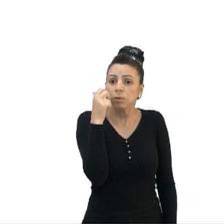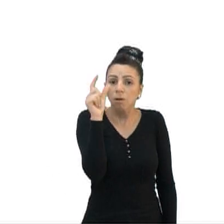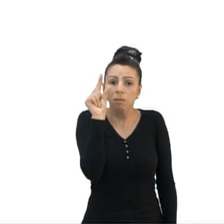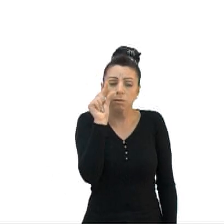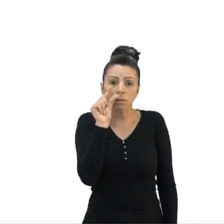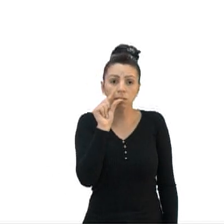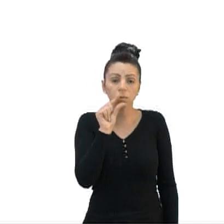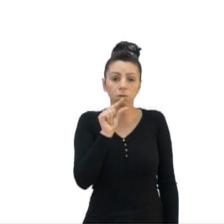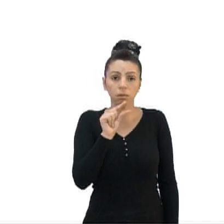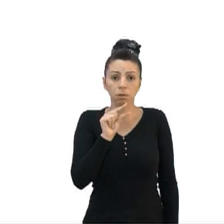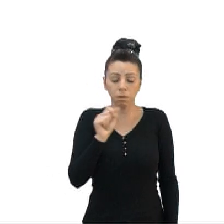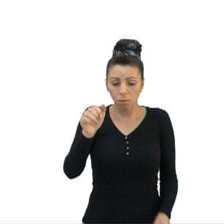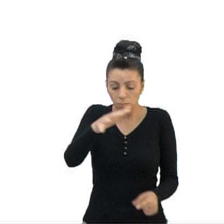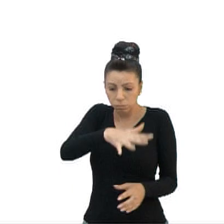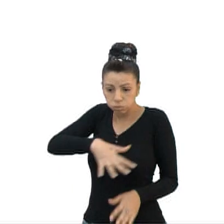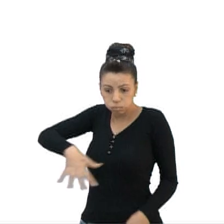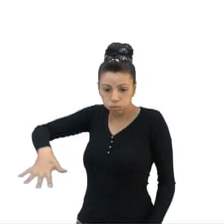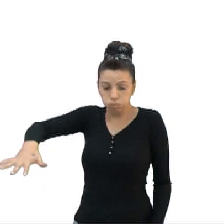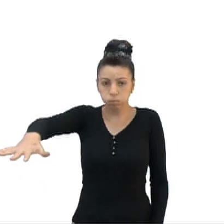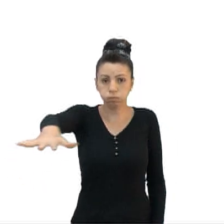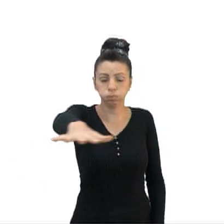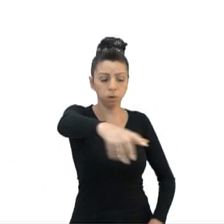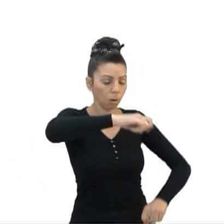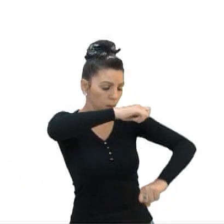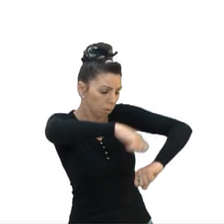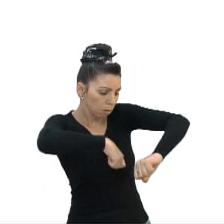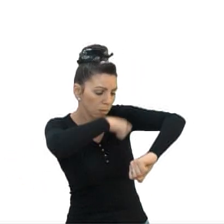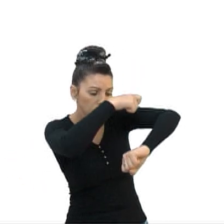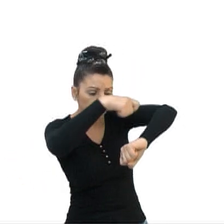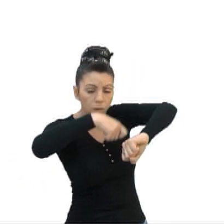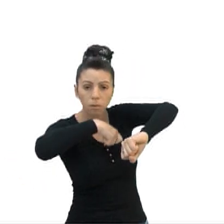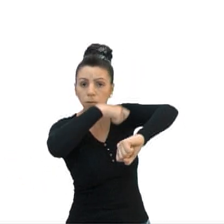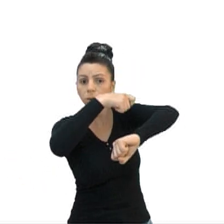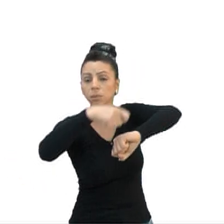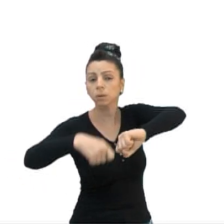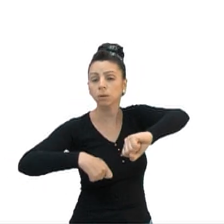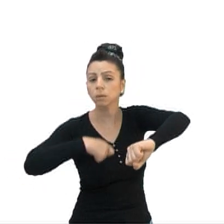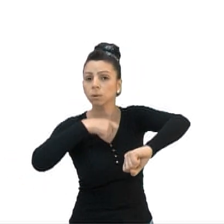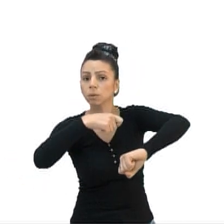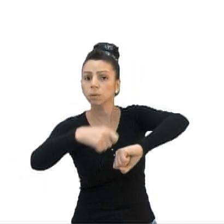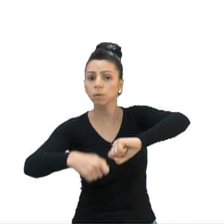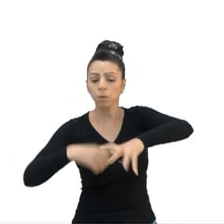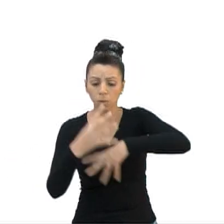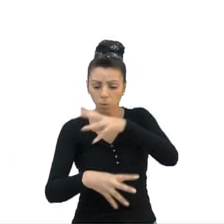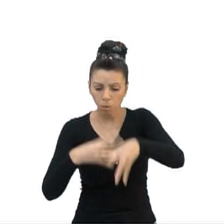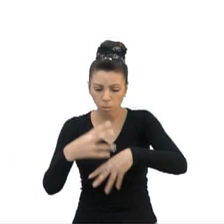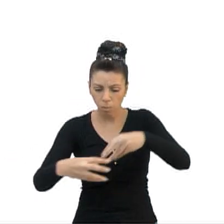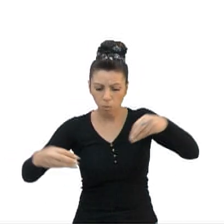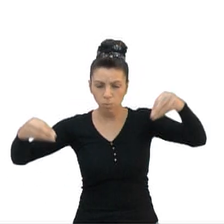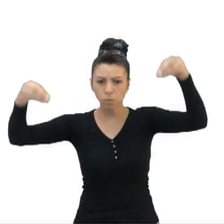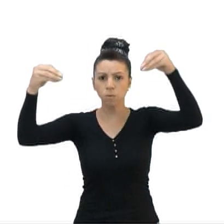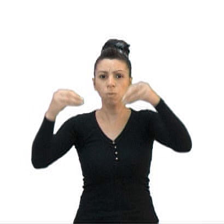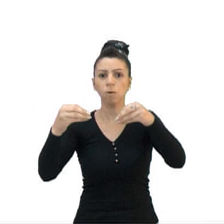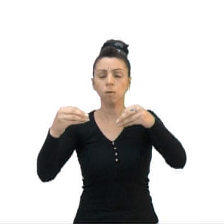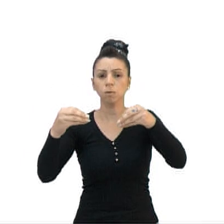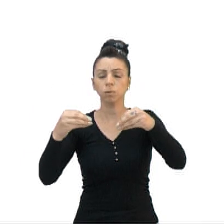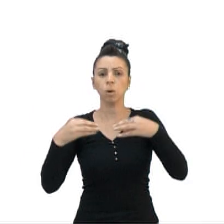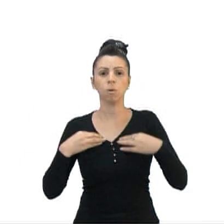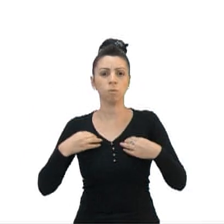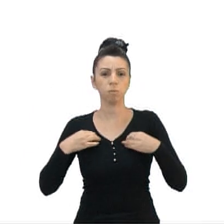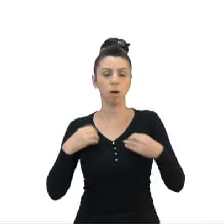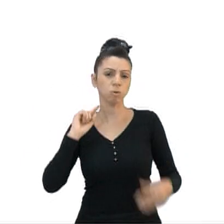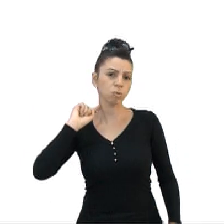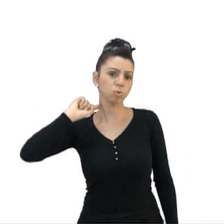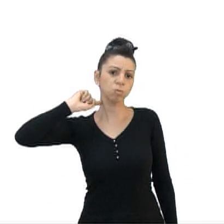cozinhas alheias, debaixo das trouxas, roupagens sujas dos brancos, pelo